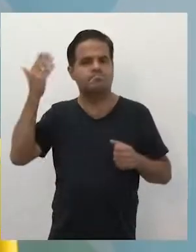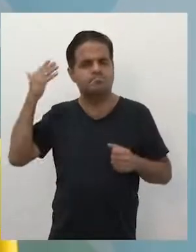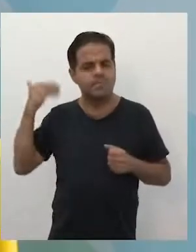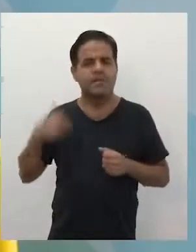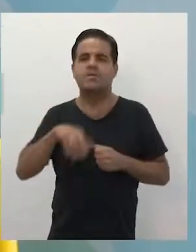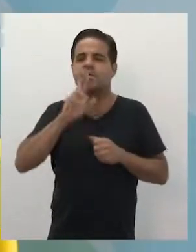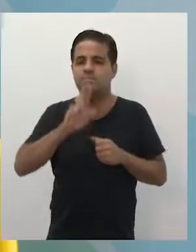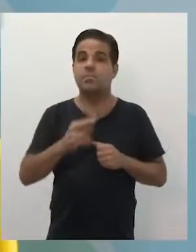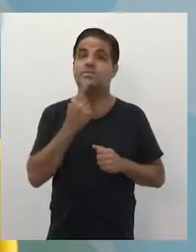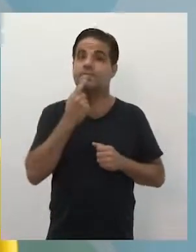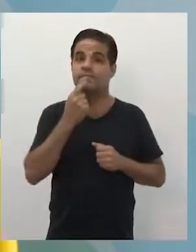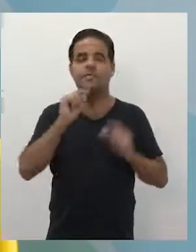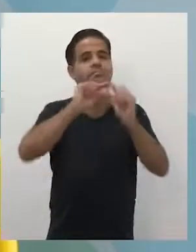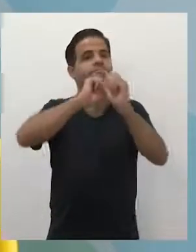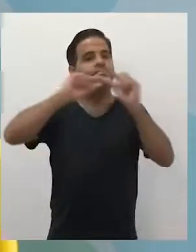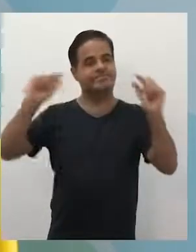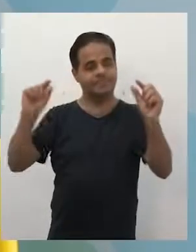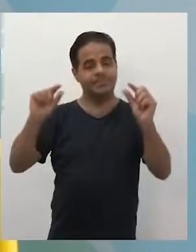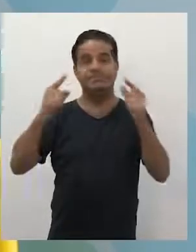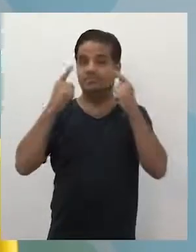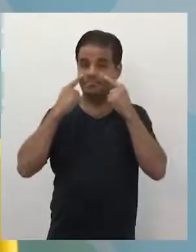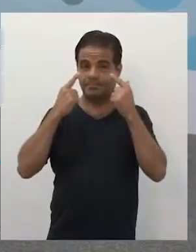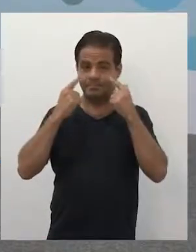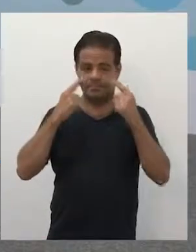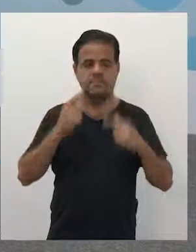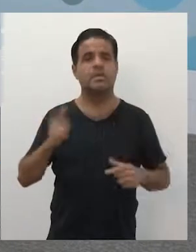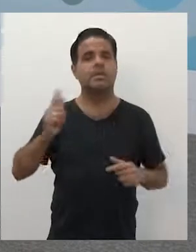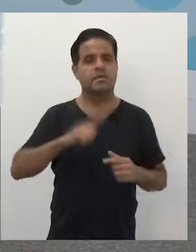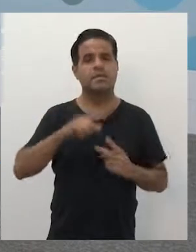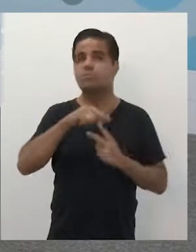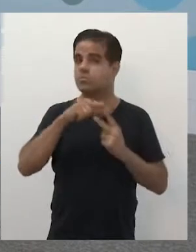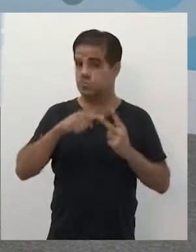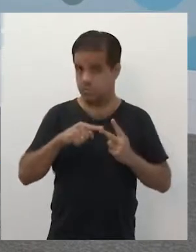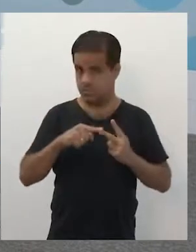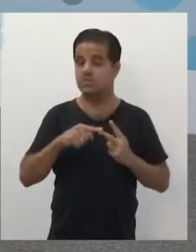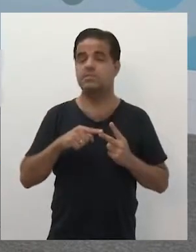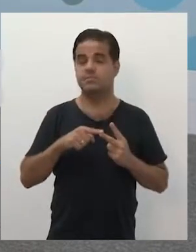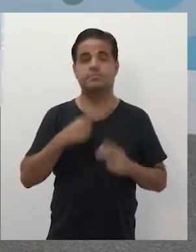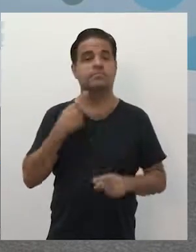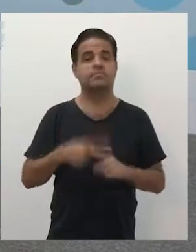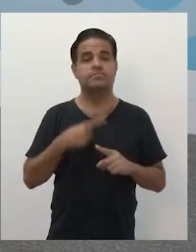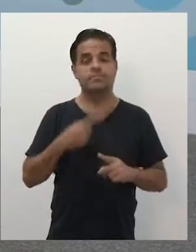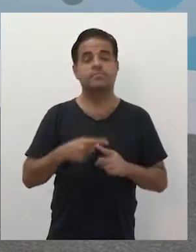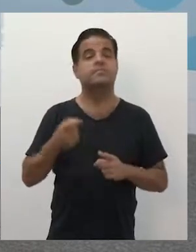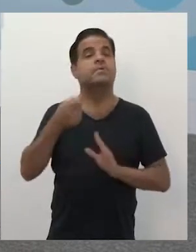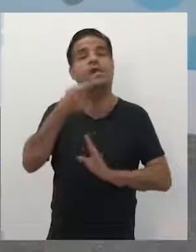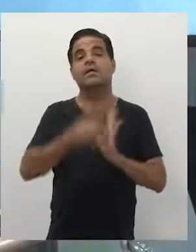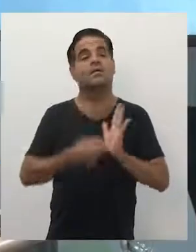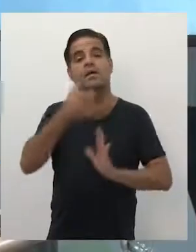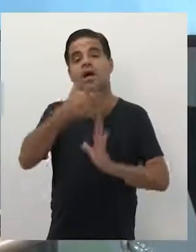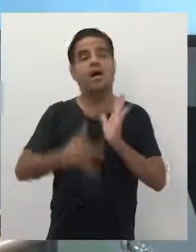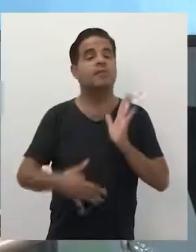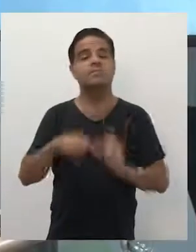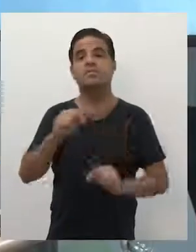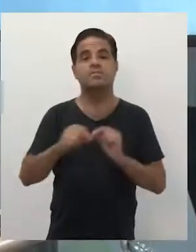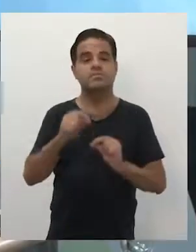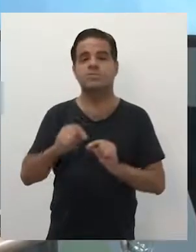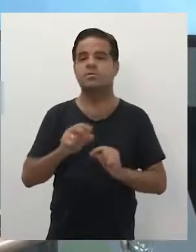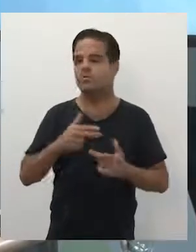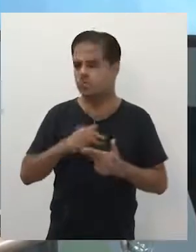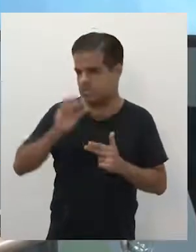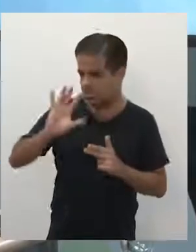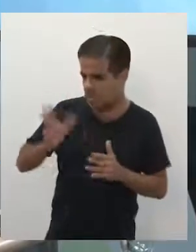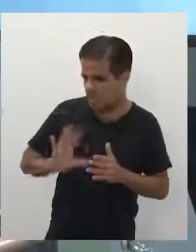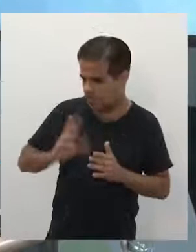Respostas divergentes aí, ó. Vamos lá. Então, nós temos os dois, né? Porque ela está relatando, né, fatos que